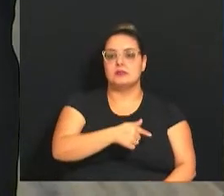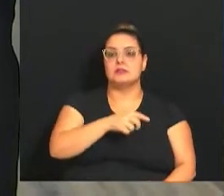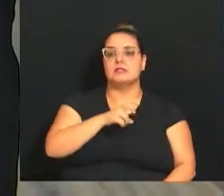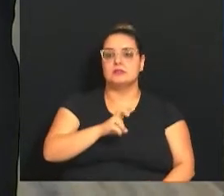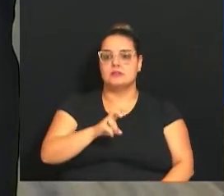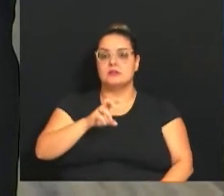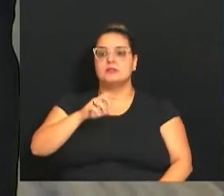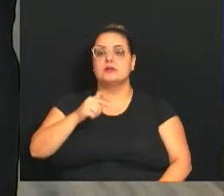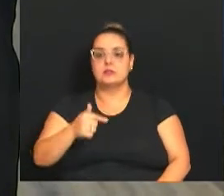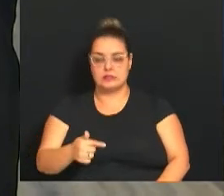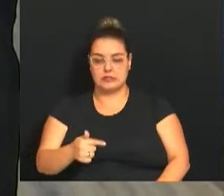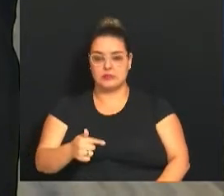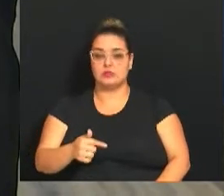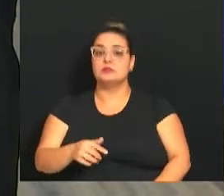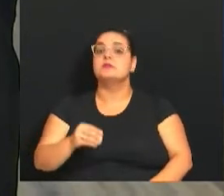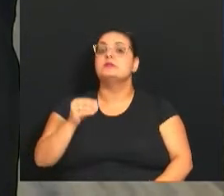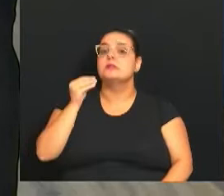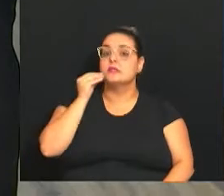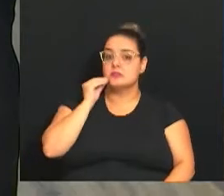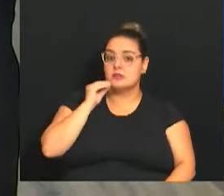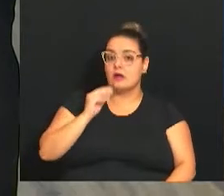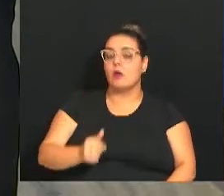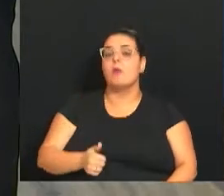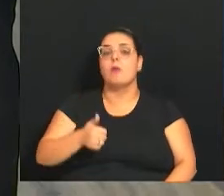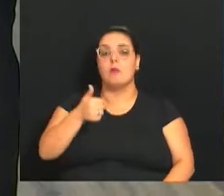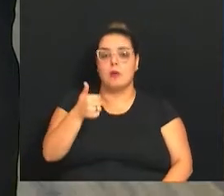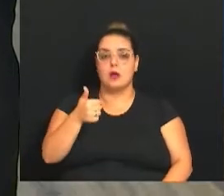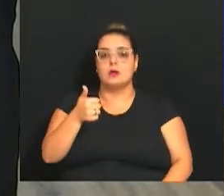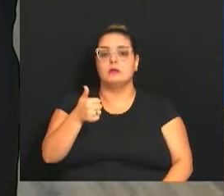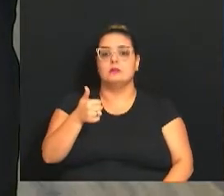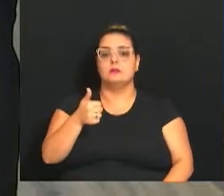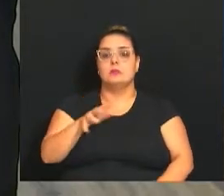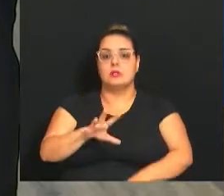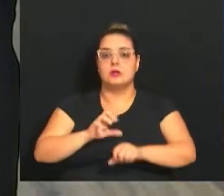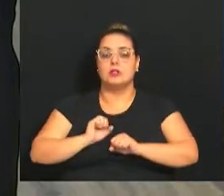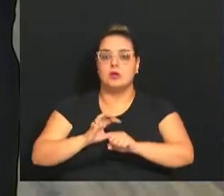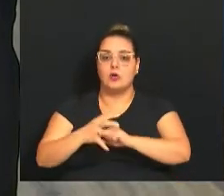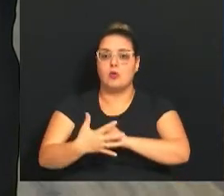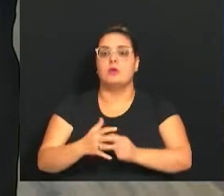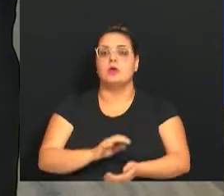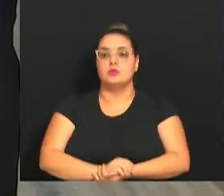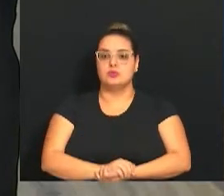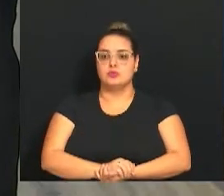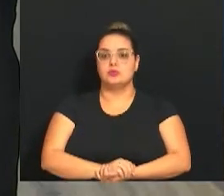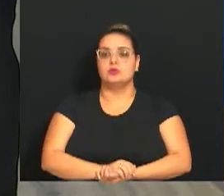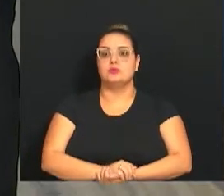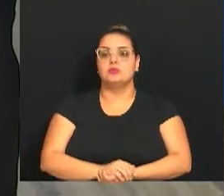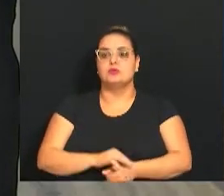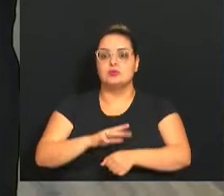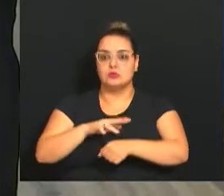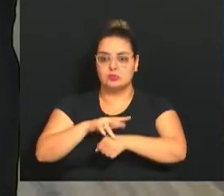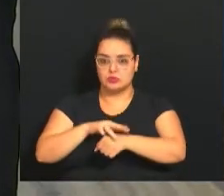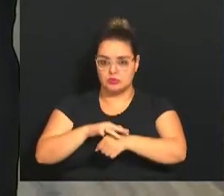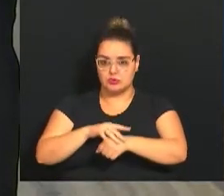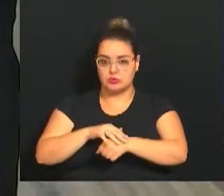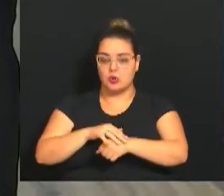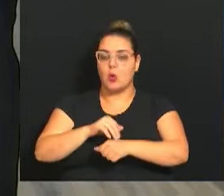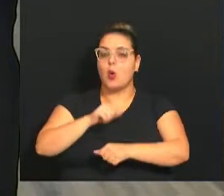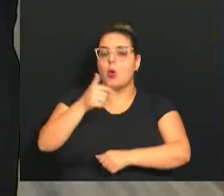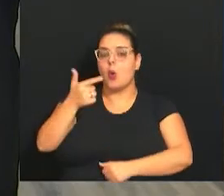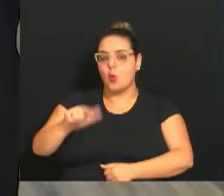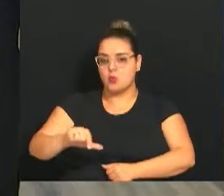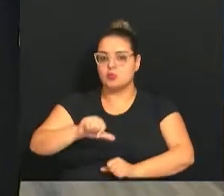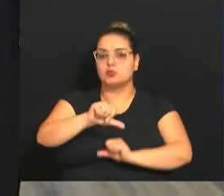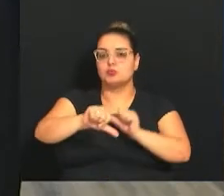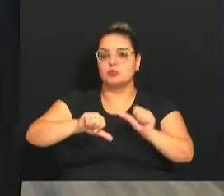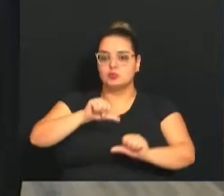757 pessoas testaram positivo para a Covid-19, o que mostra que a doença ela continua circulando por todo o nosso